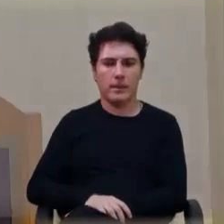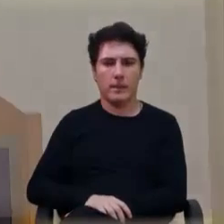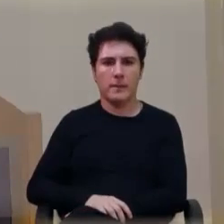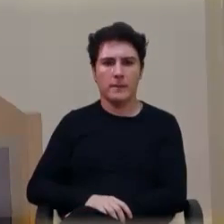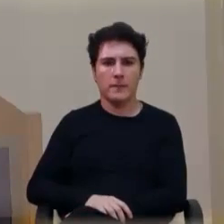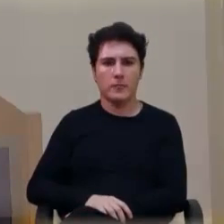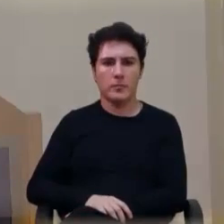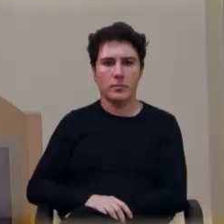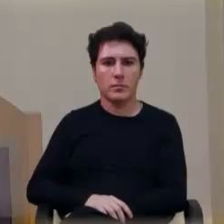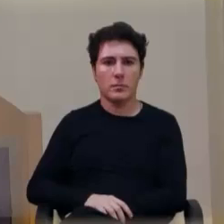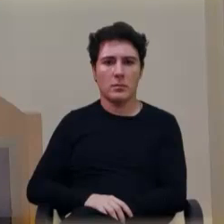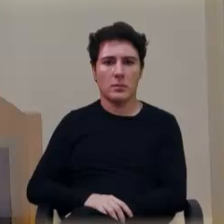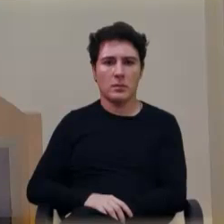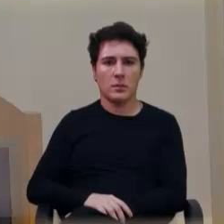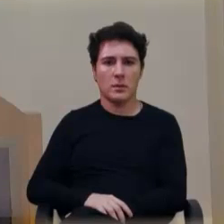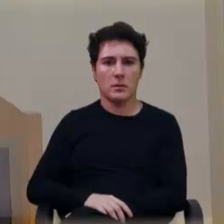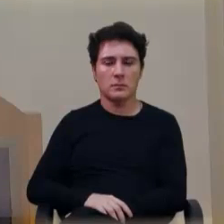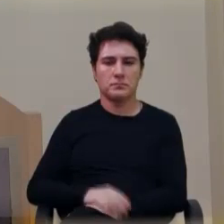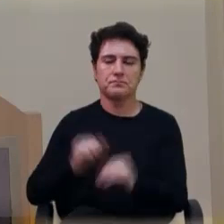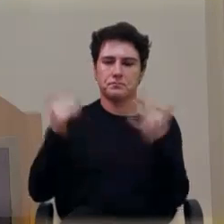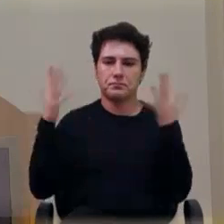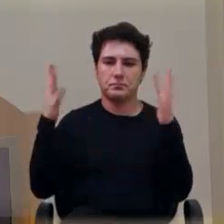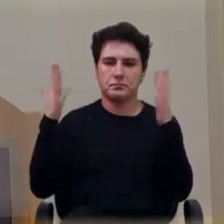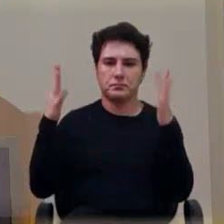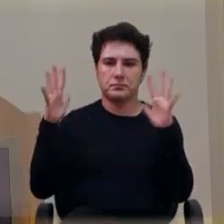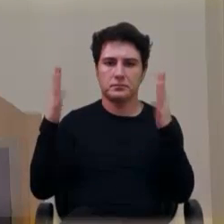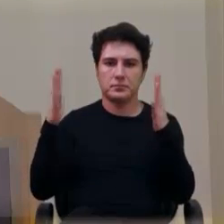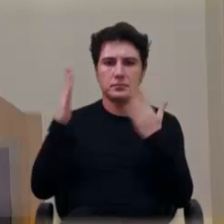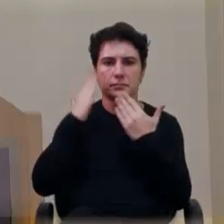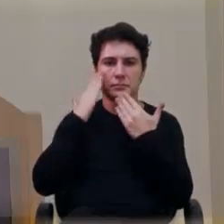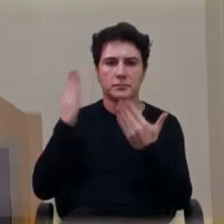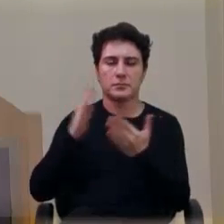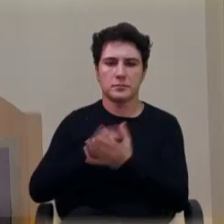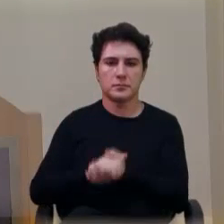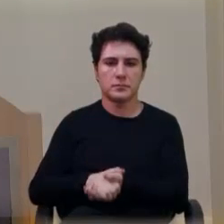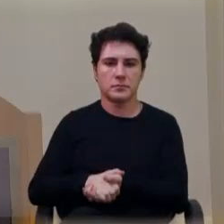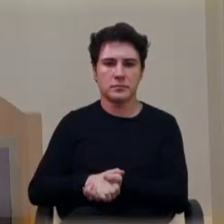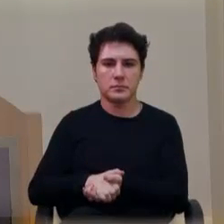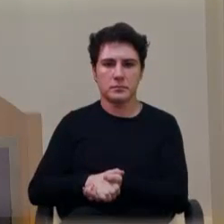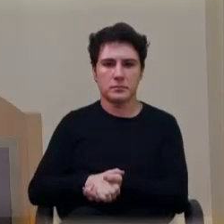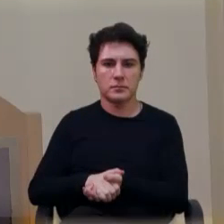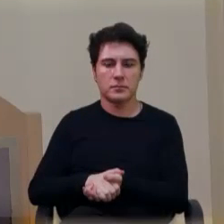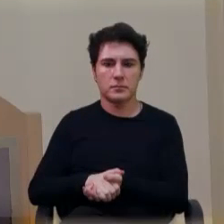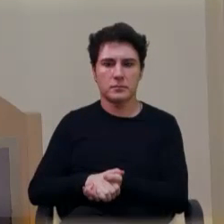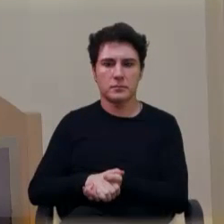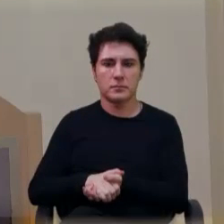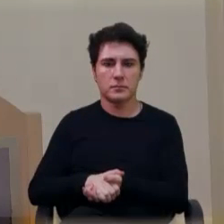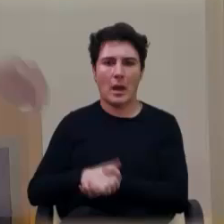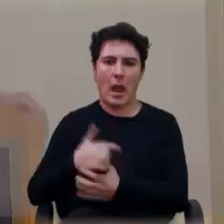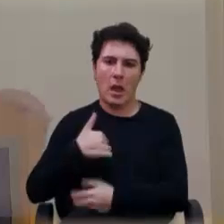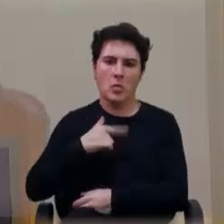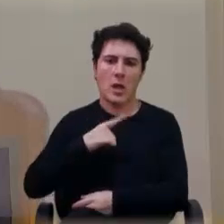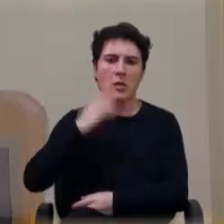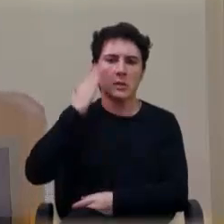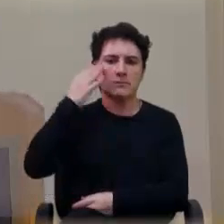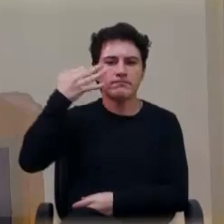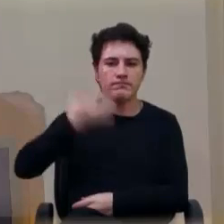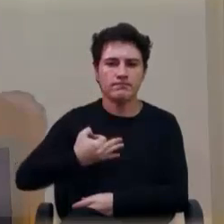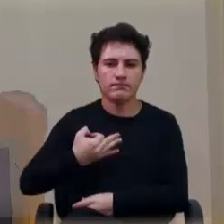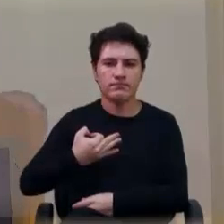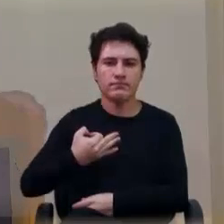e dentro disso E obrigada senhor esperadas eu tenho certeza absoluta